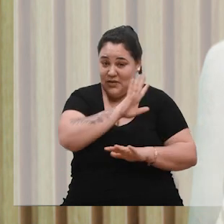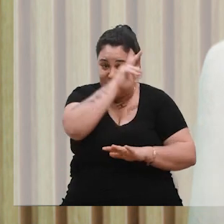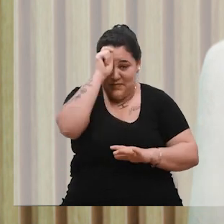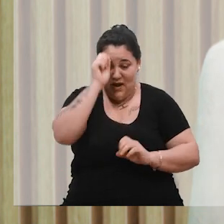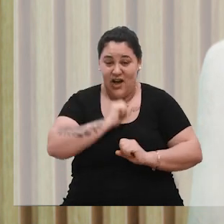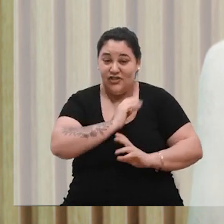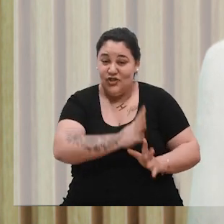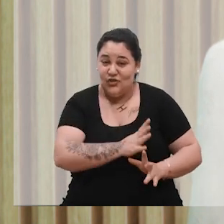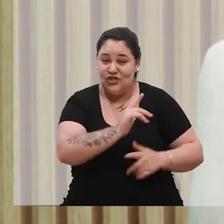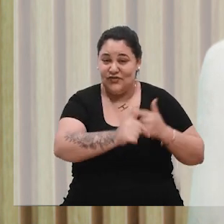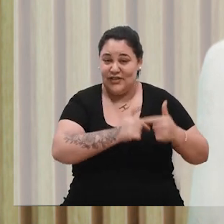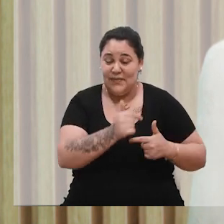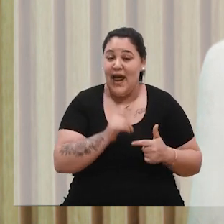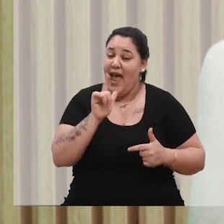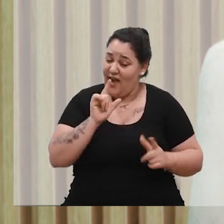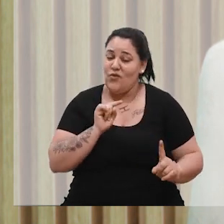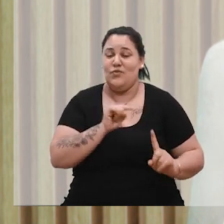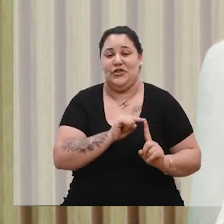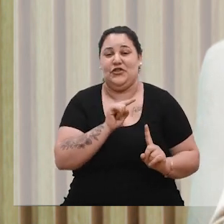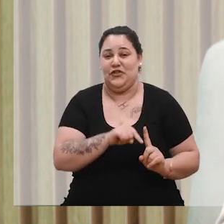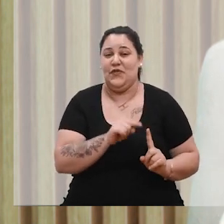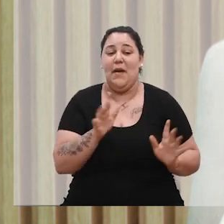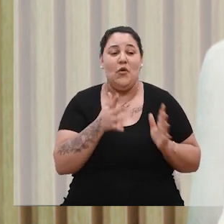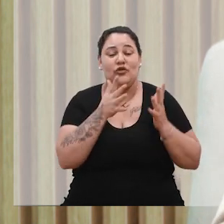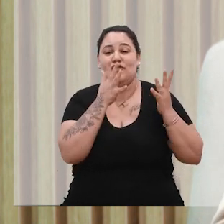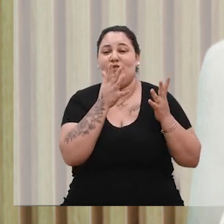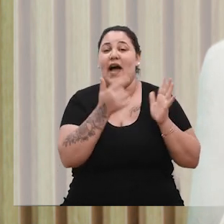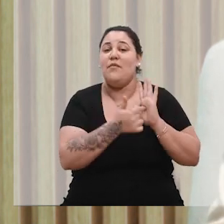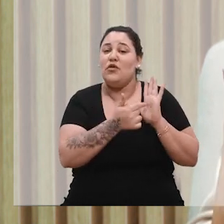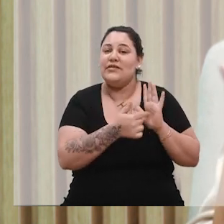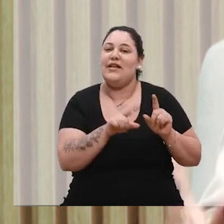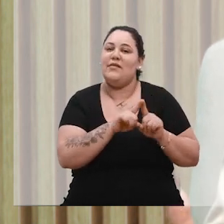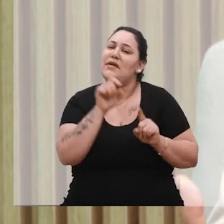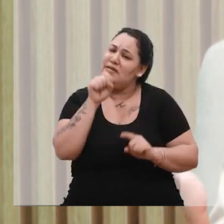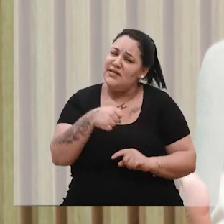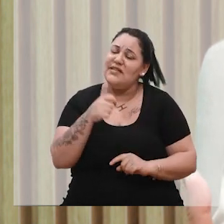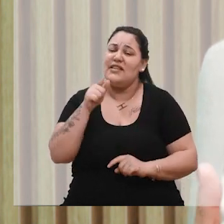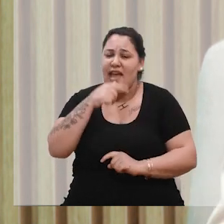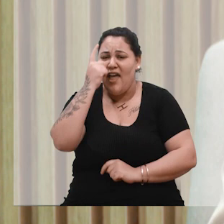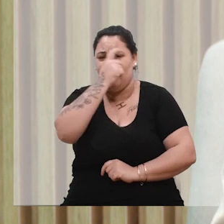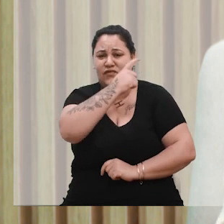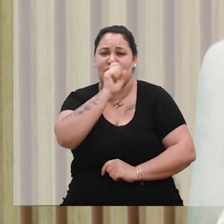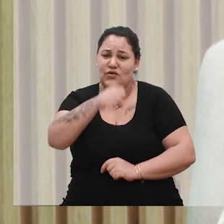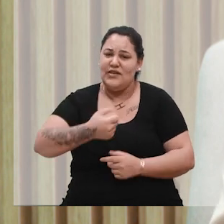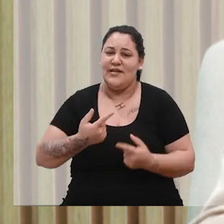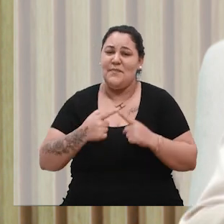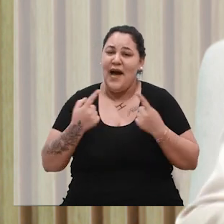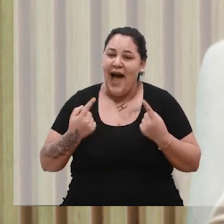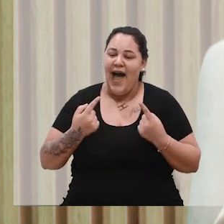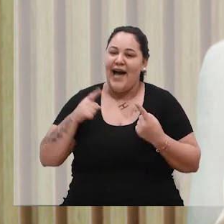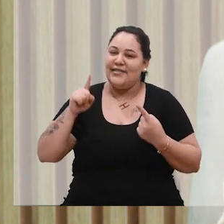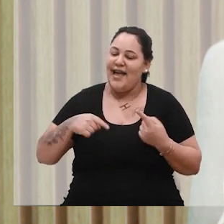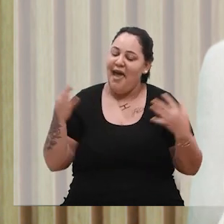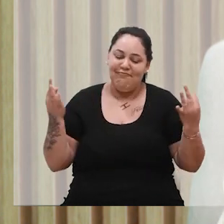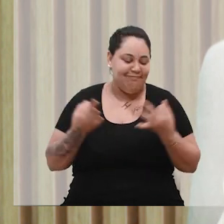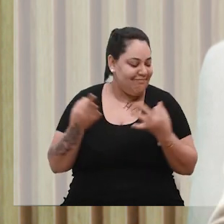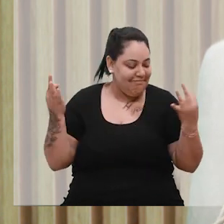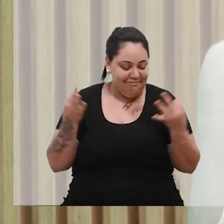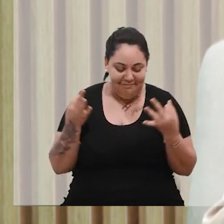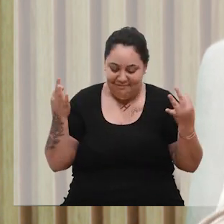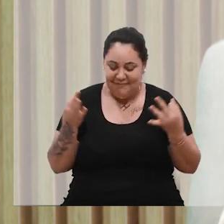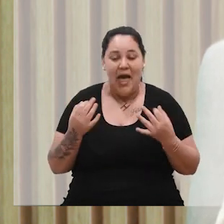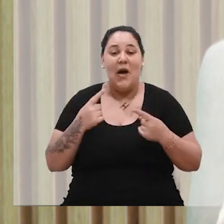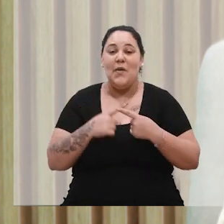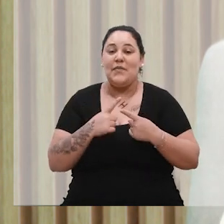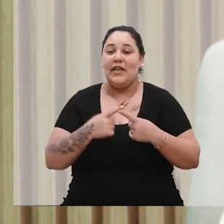que têm sido feitas são nesse sentido, de mostrar que sim, é um pouco difícil, mas é sensacional, porque a